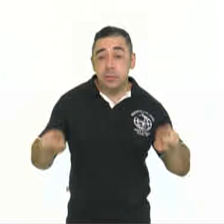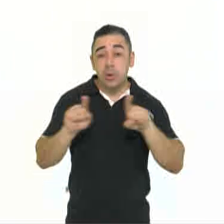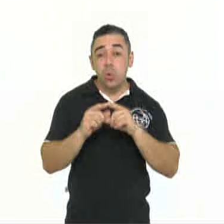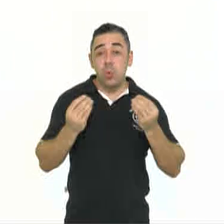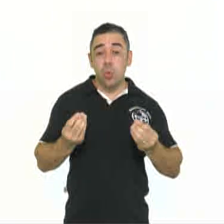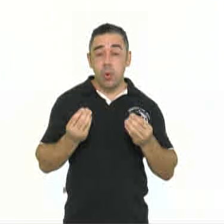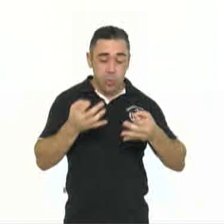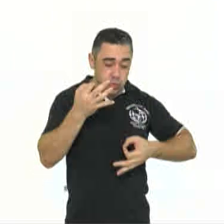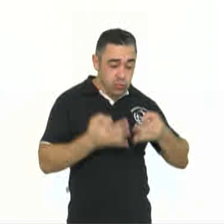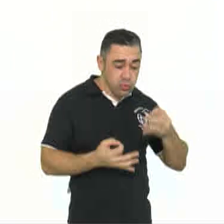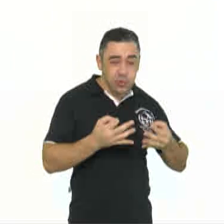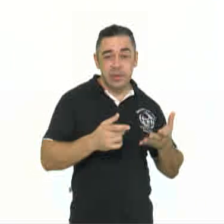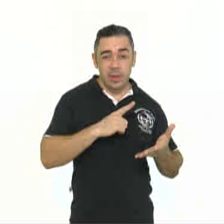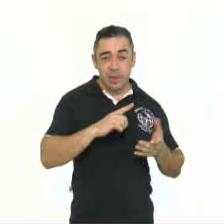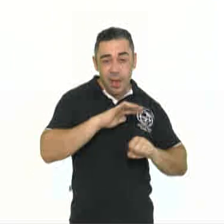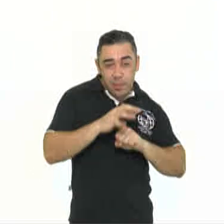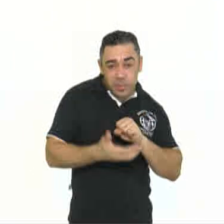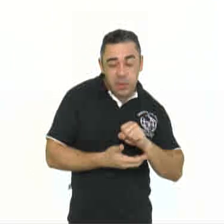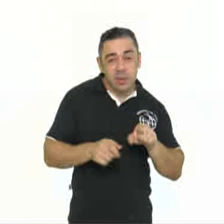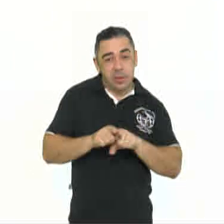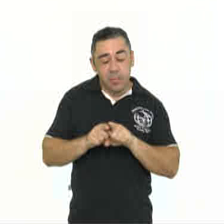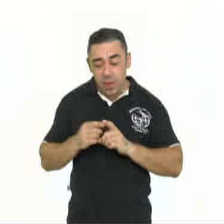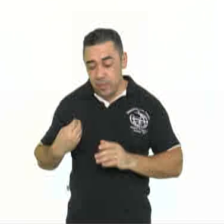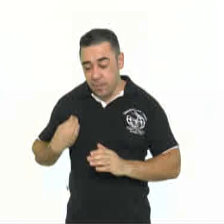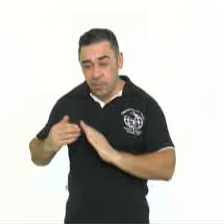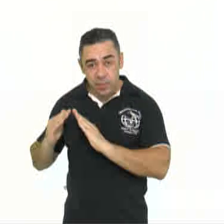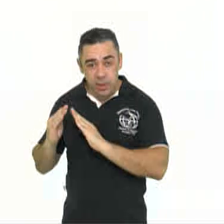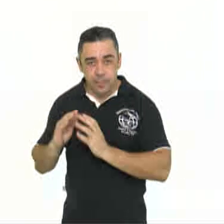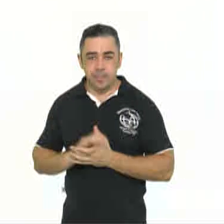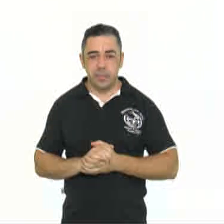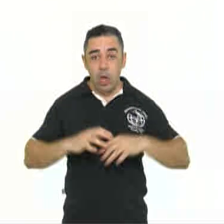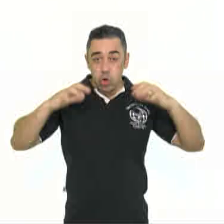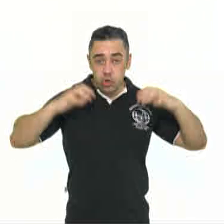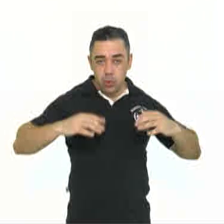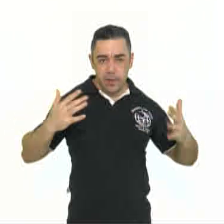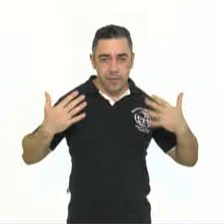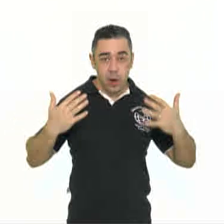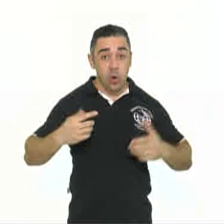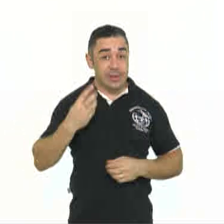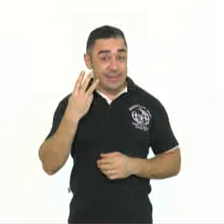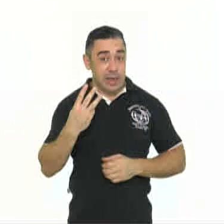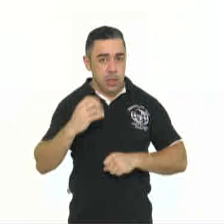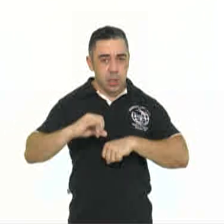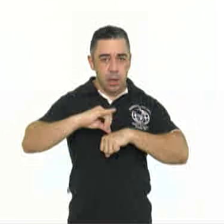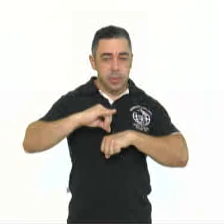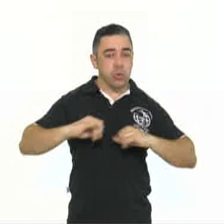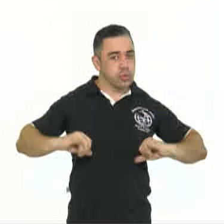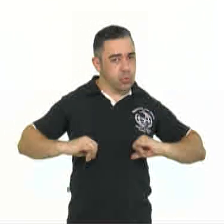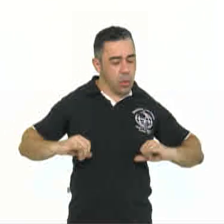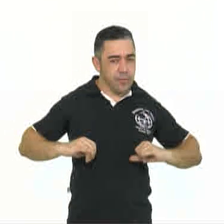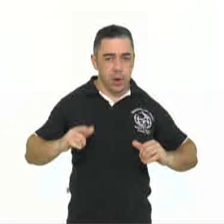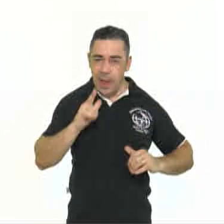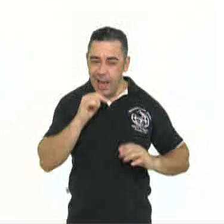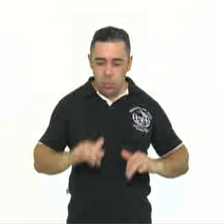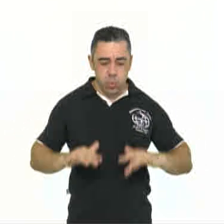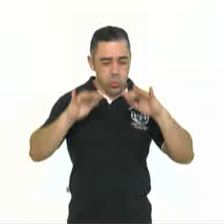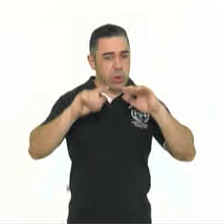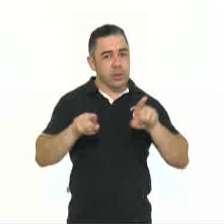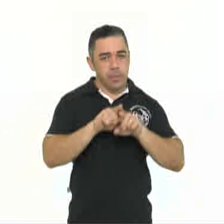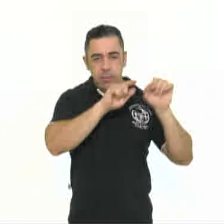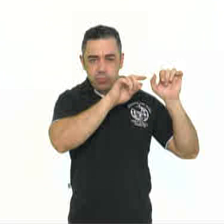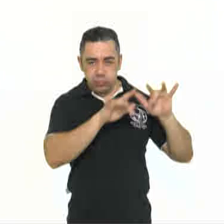ambiental e direito à habitação. Nas tempestades de verão, 3 grandes capitais brasileiras sofreram com as enchentes e